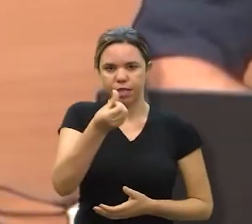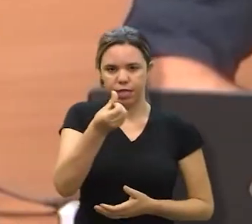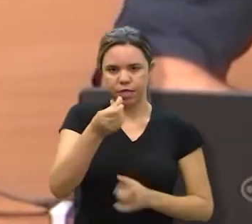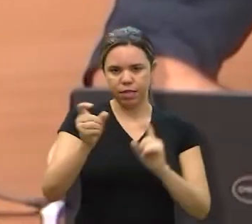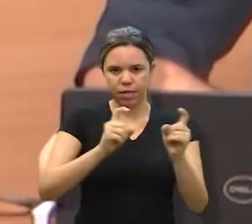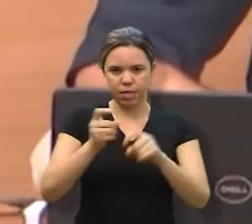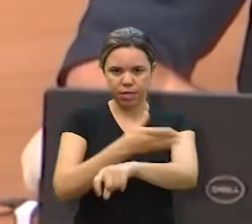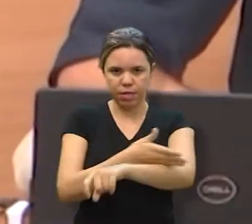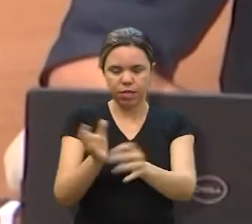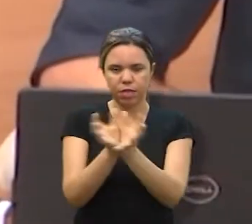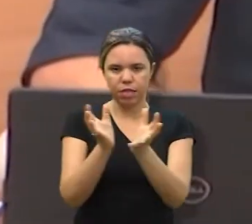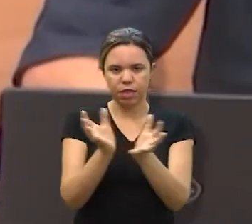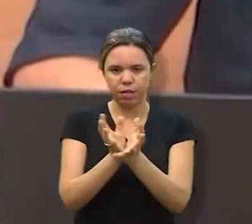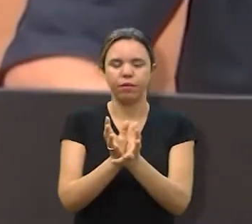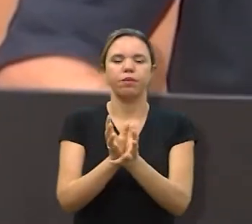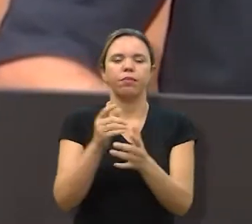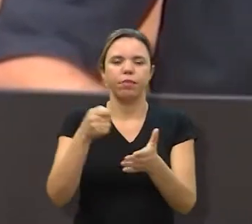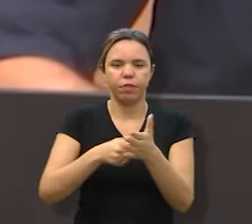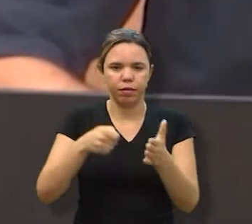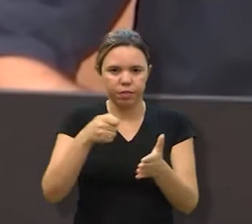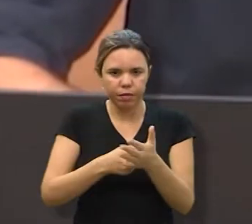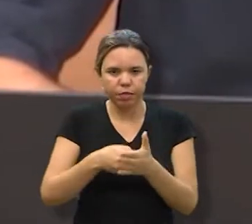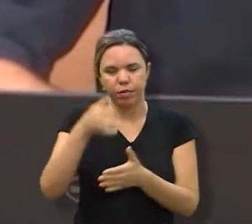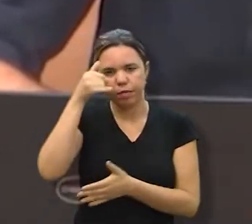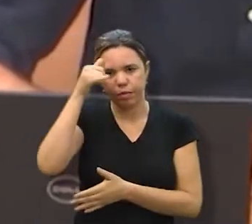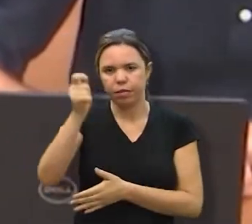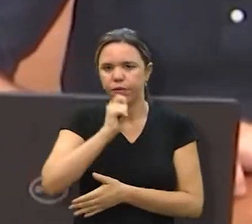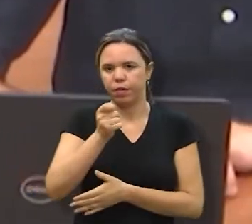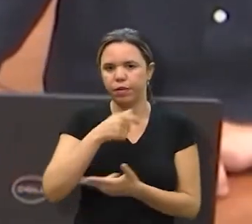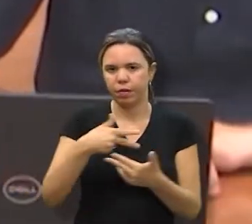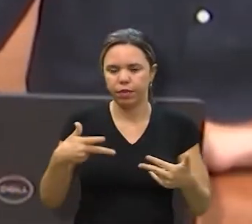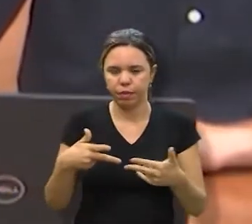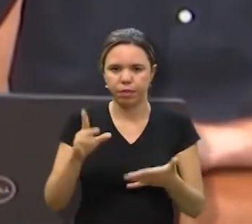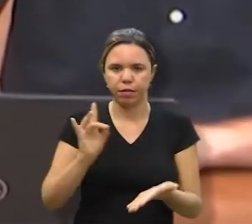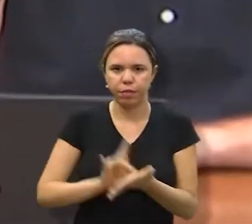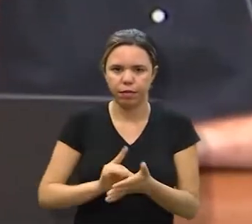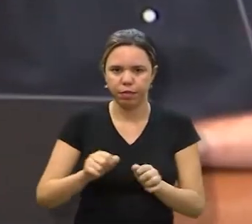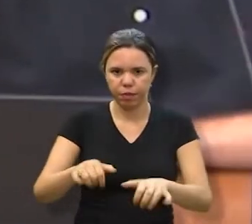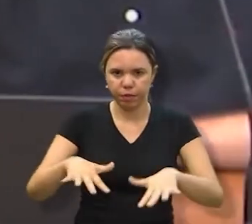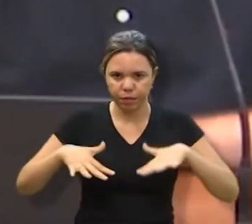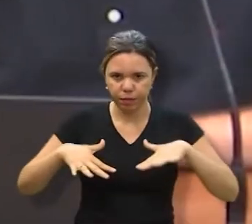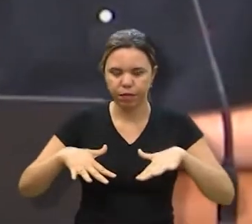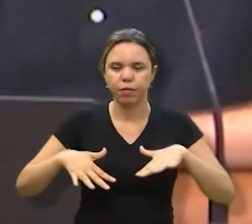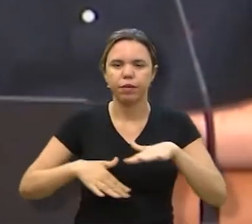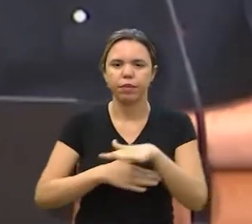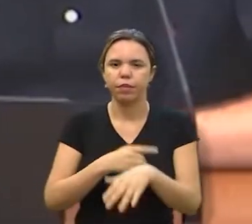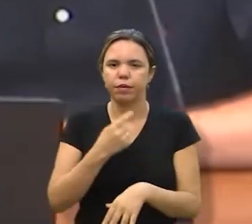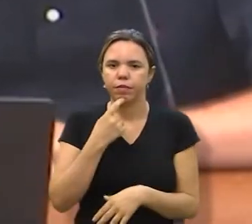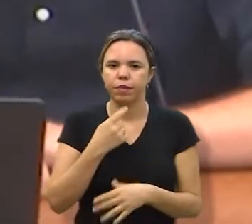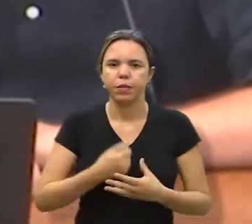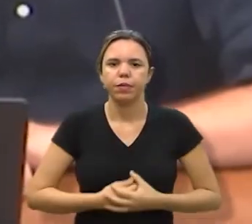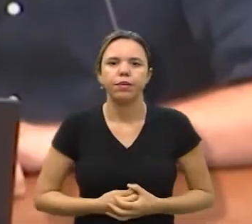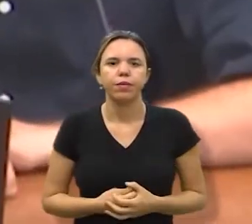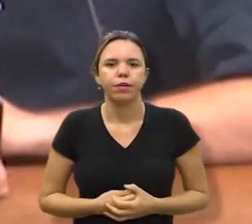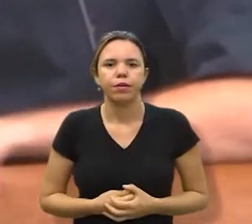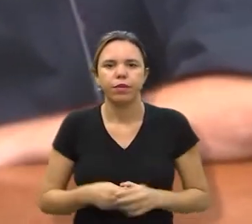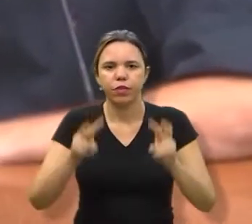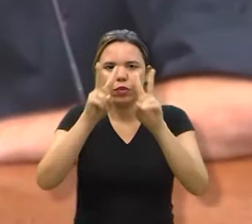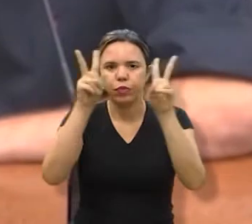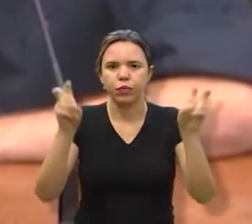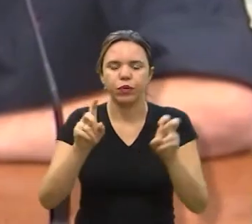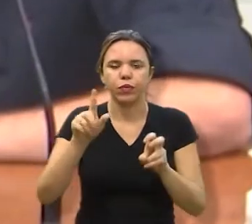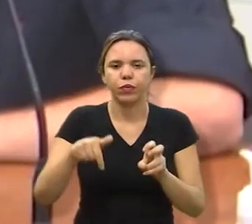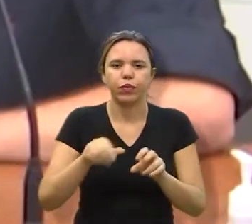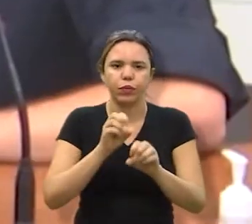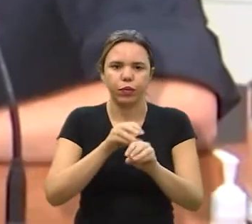A sexta reunião ordinária da Comissão Permanente de Políticas de Prevenção às Drogas foi realizada no plenarinho da Câmara Municipal de Campinas. O